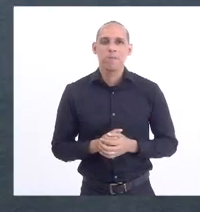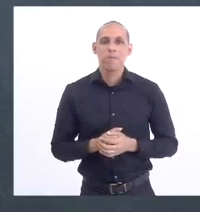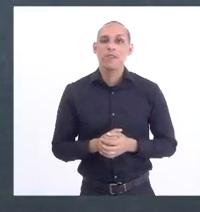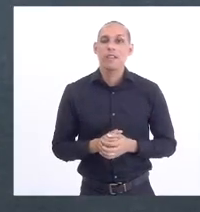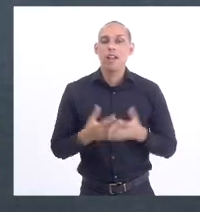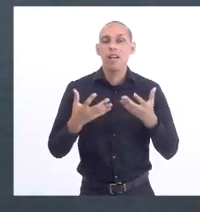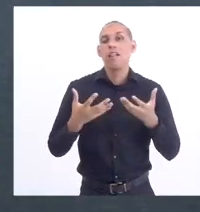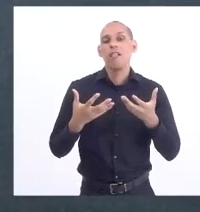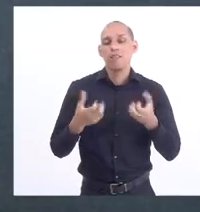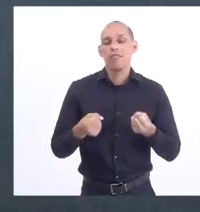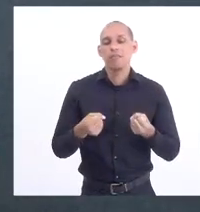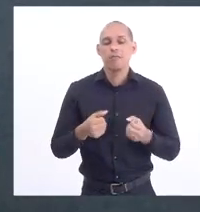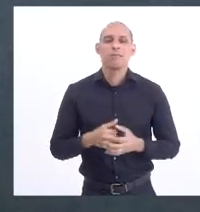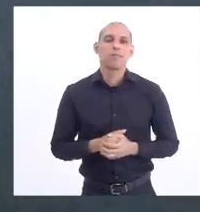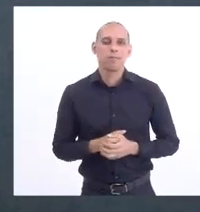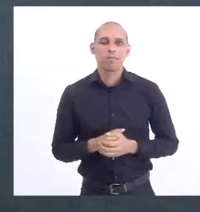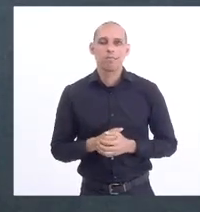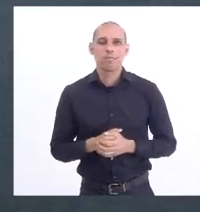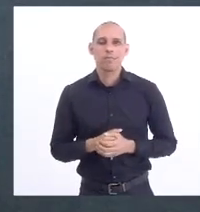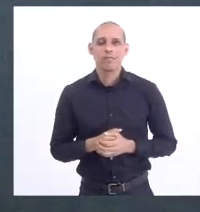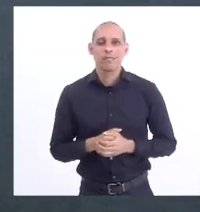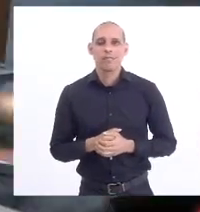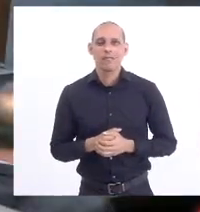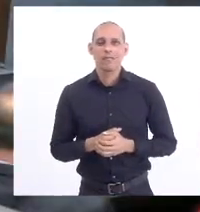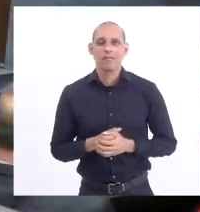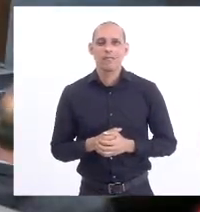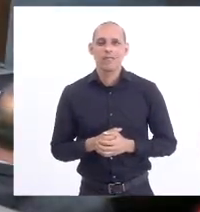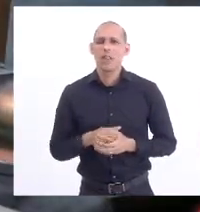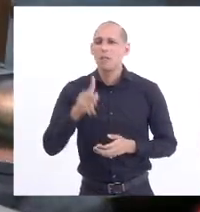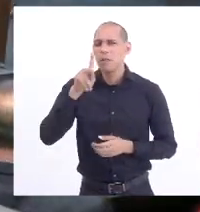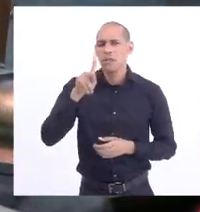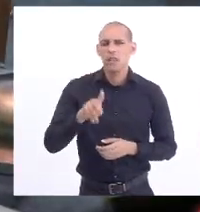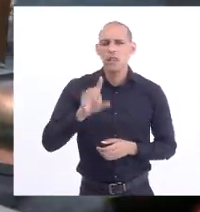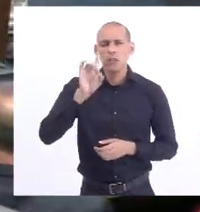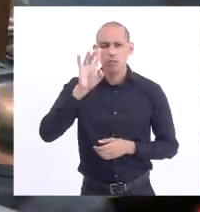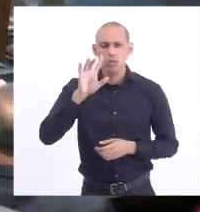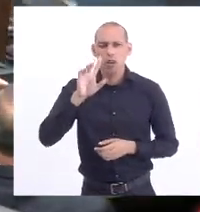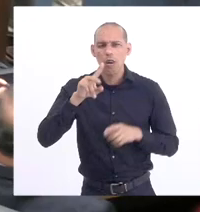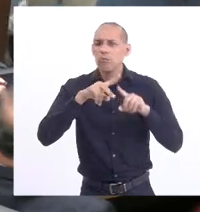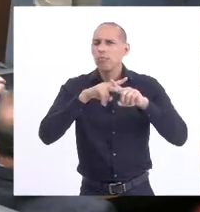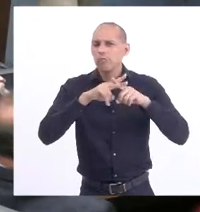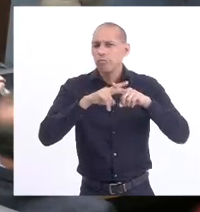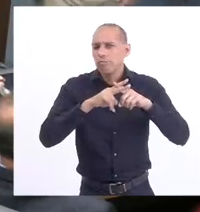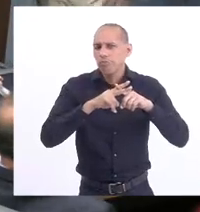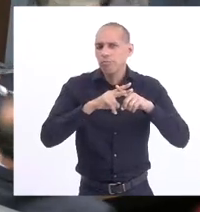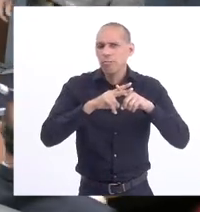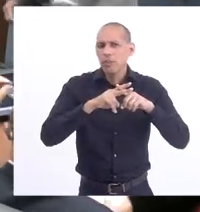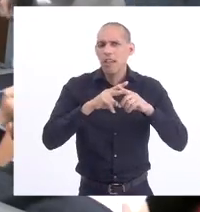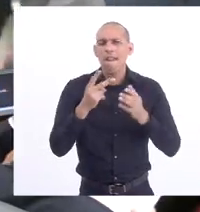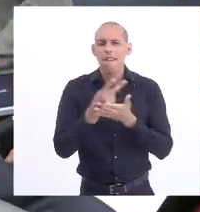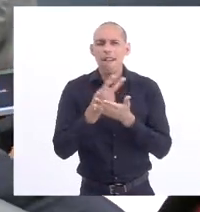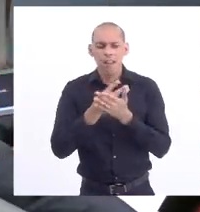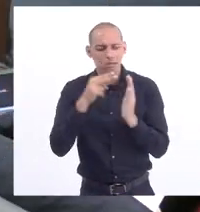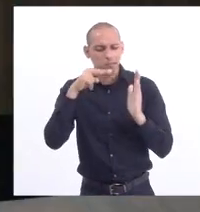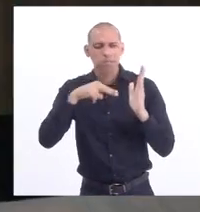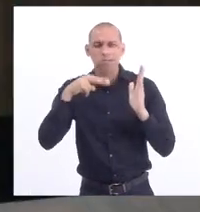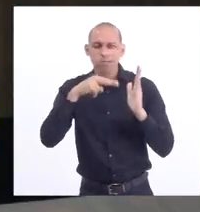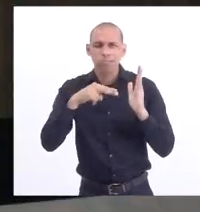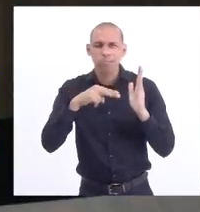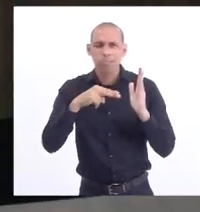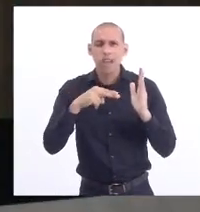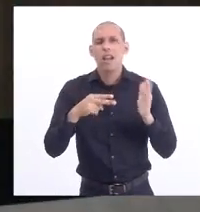Parecer favorável, meu atleta. Senhor presidente, só para fazer uma correção... Sim. De erro visual, parecer da